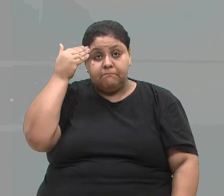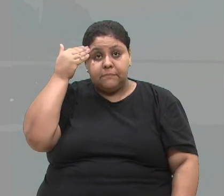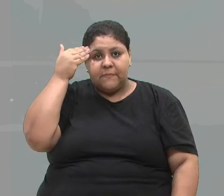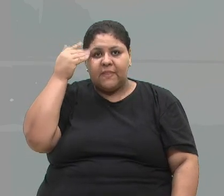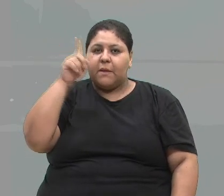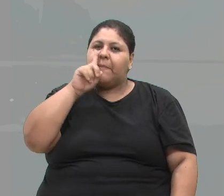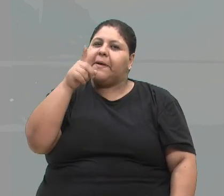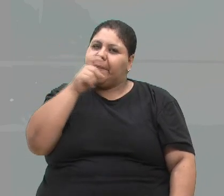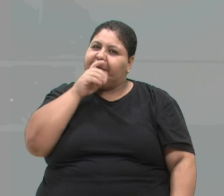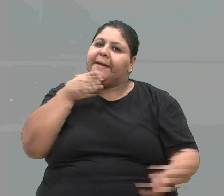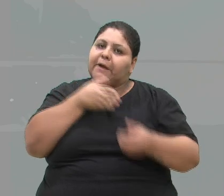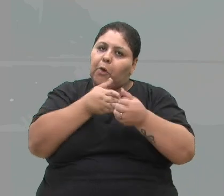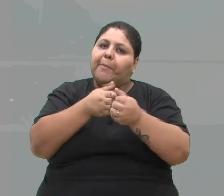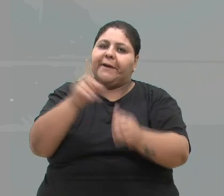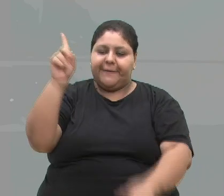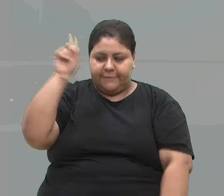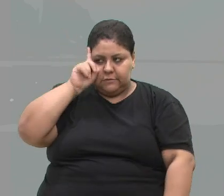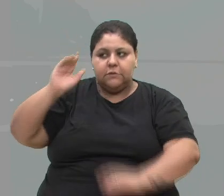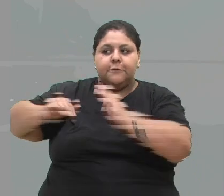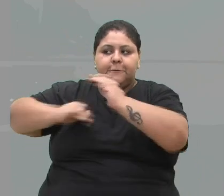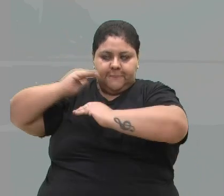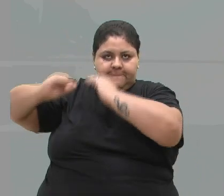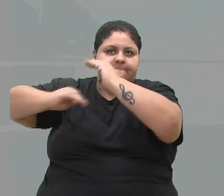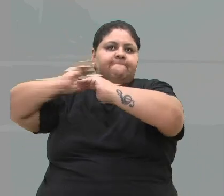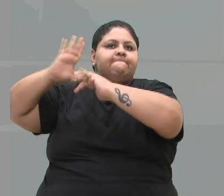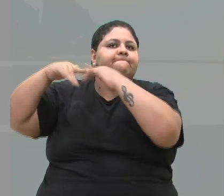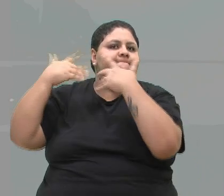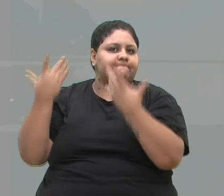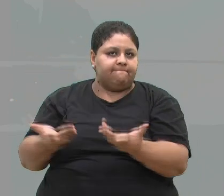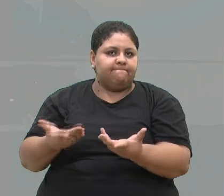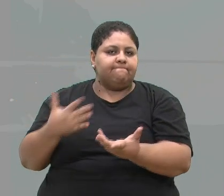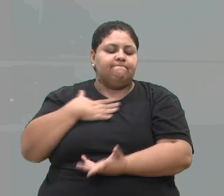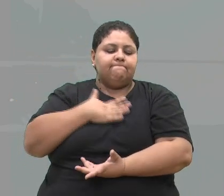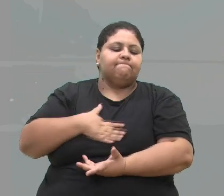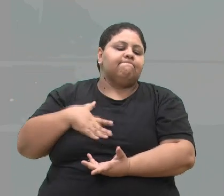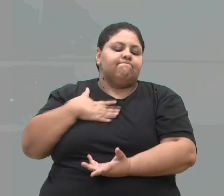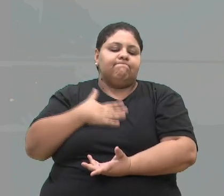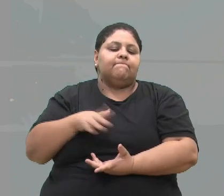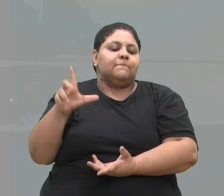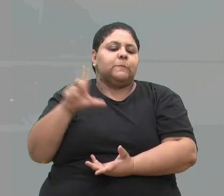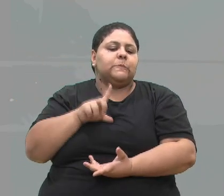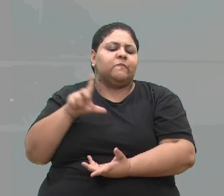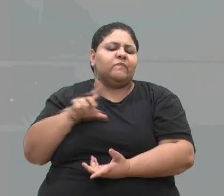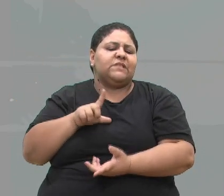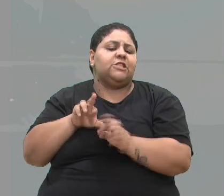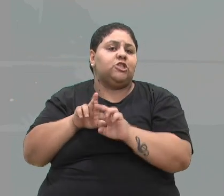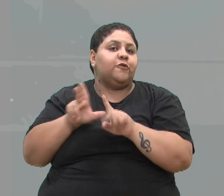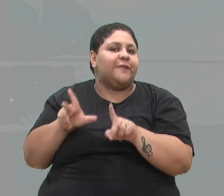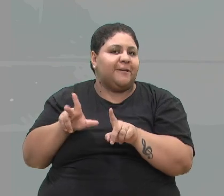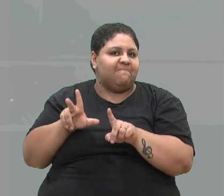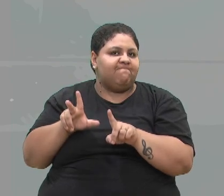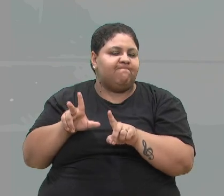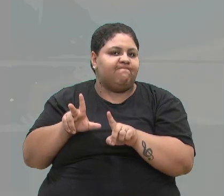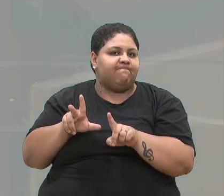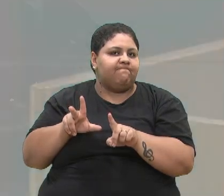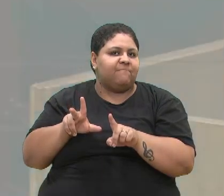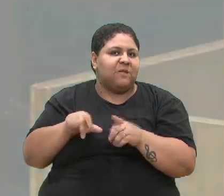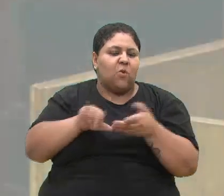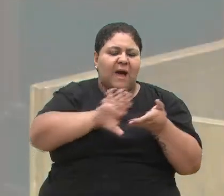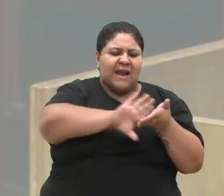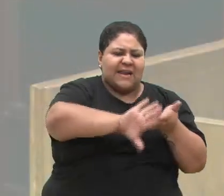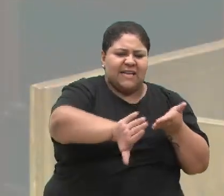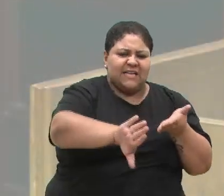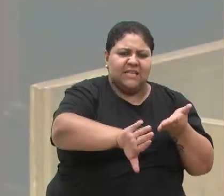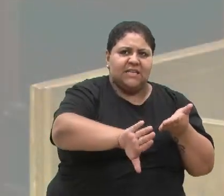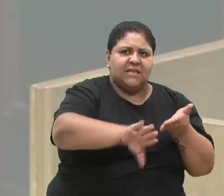pai acompanham diariamente o desenvolvimento das crianças, eles sentem quando tem alguma coisa diferente, né? Então, a retirada